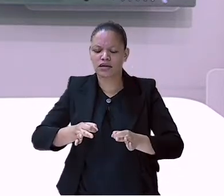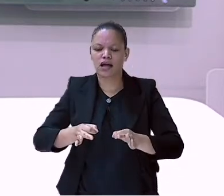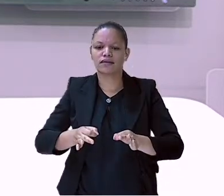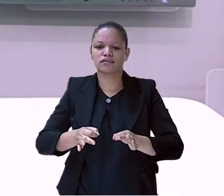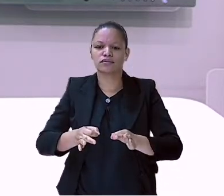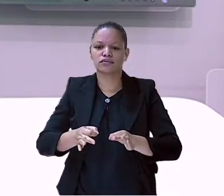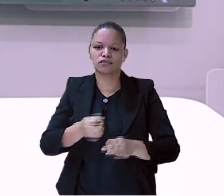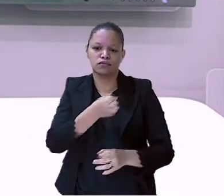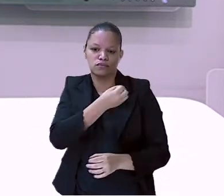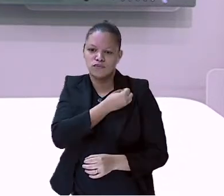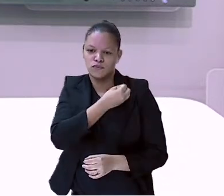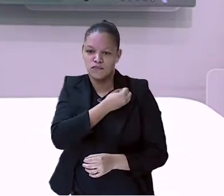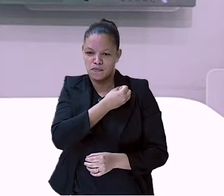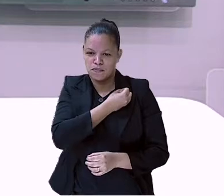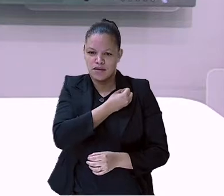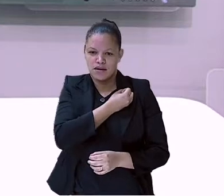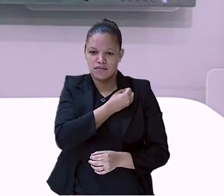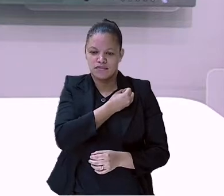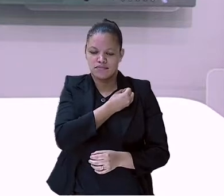ó,